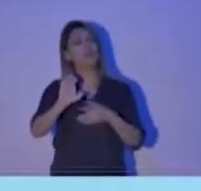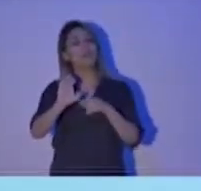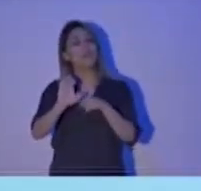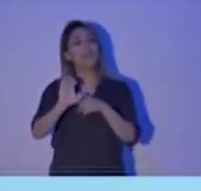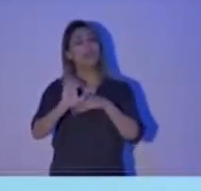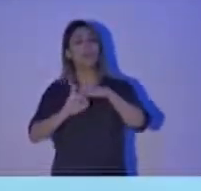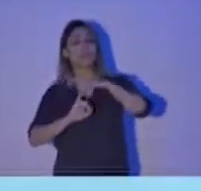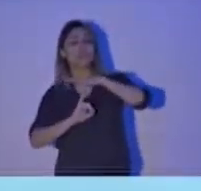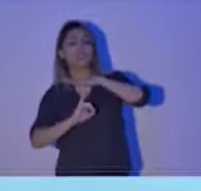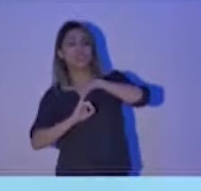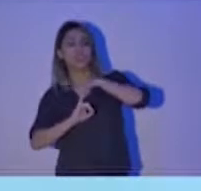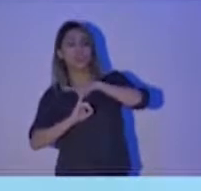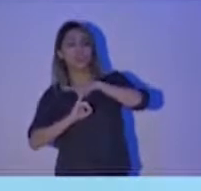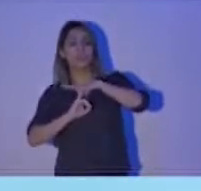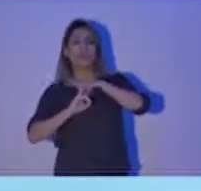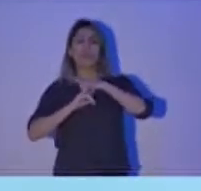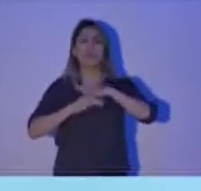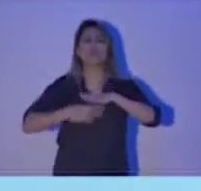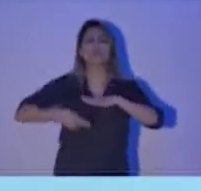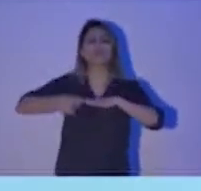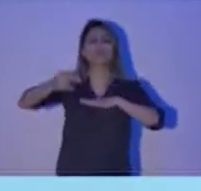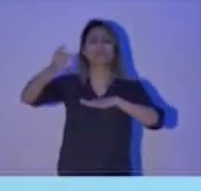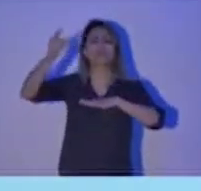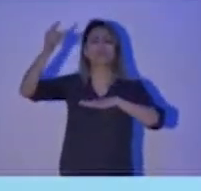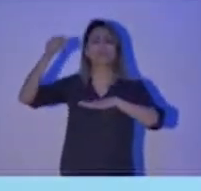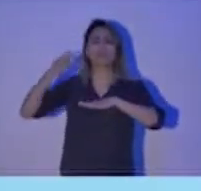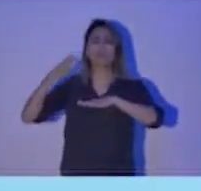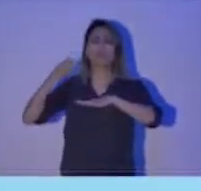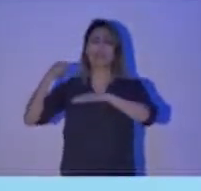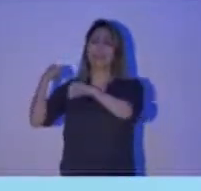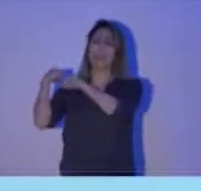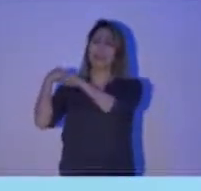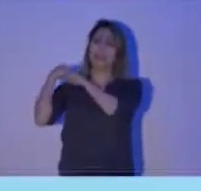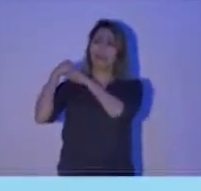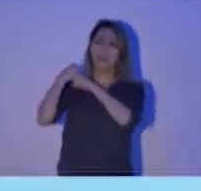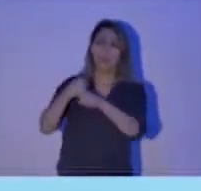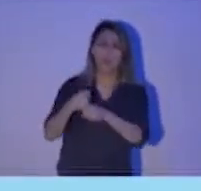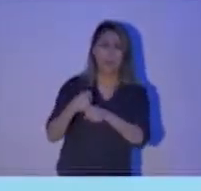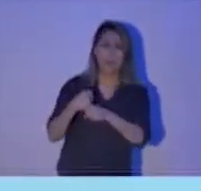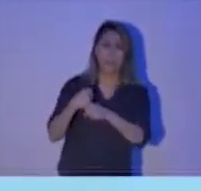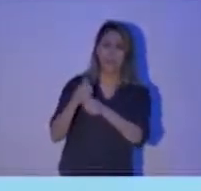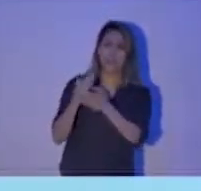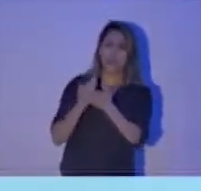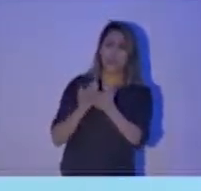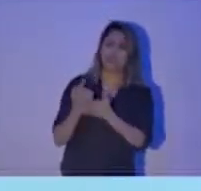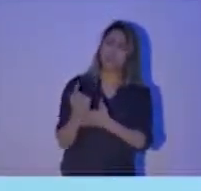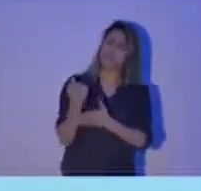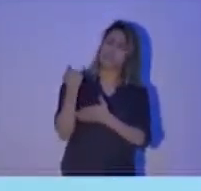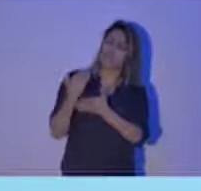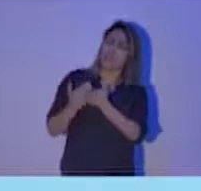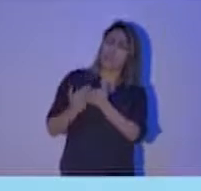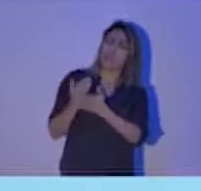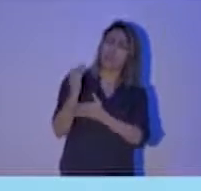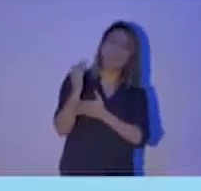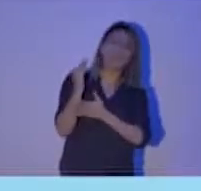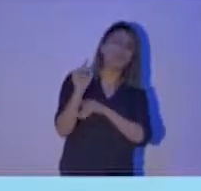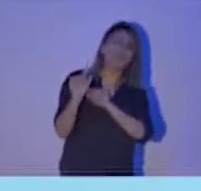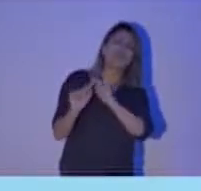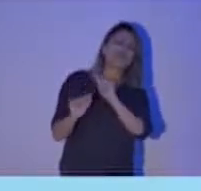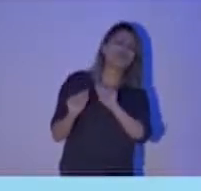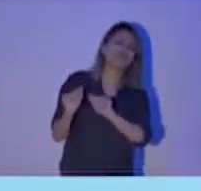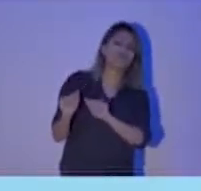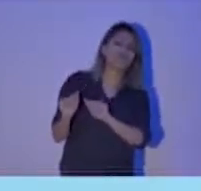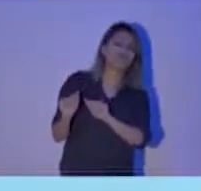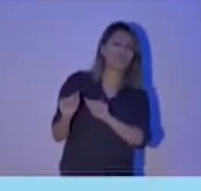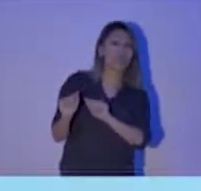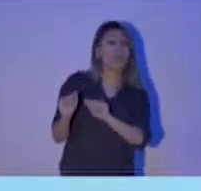uma instituição que existe há mais de 30 anos e ela nasce da necessidade, pós, né, Constituição, lá